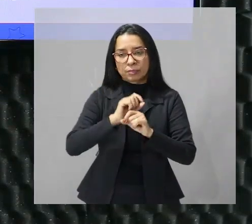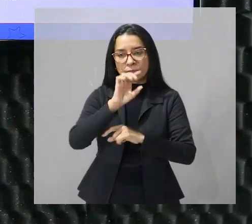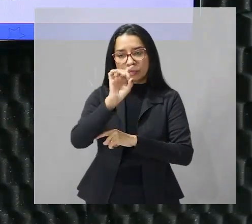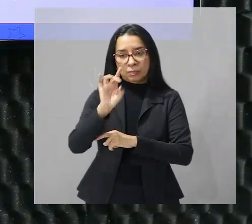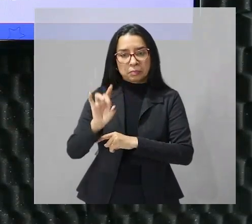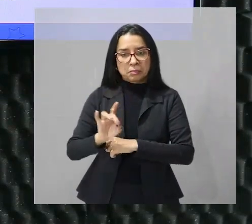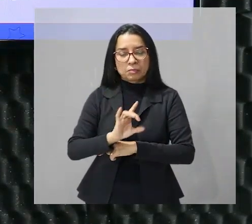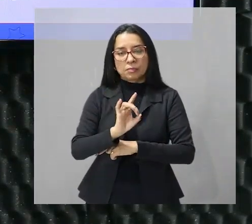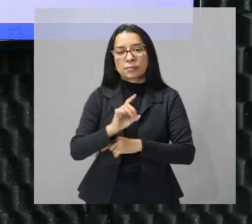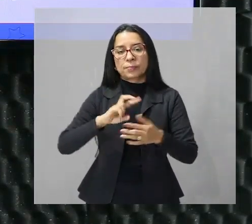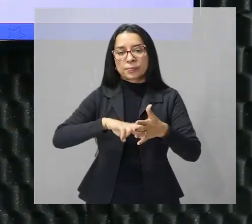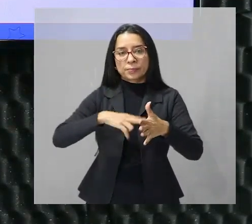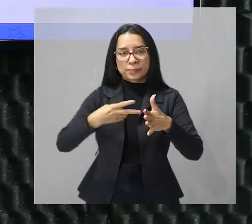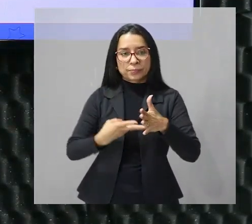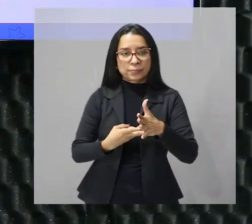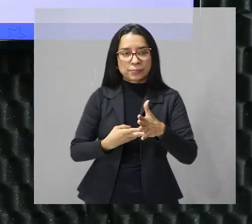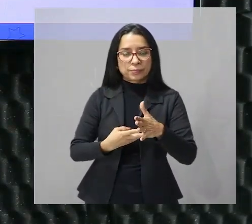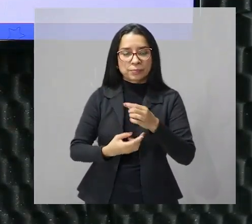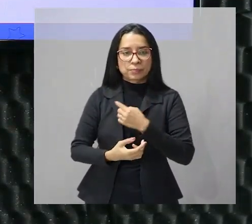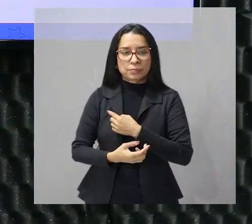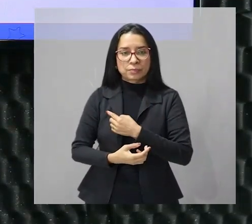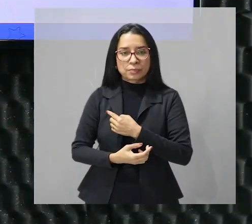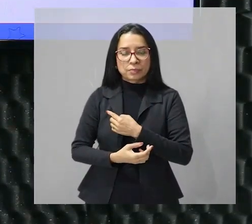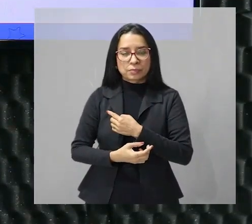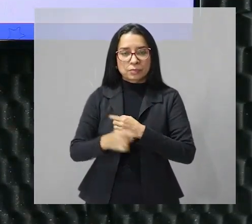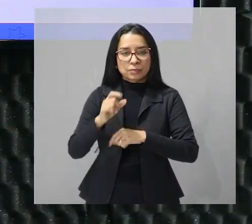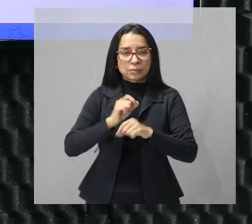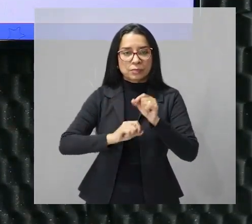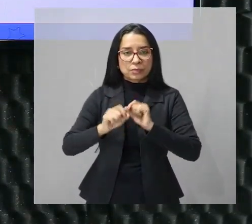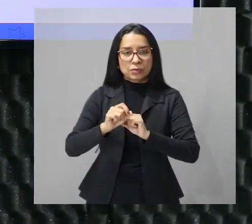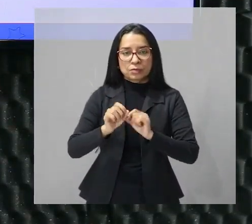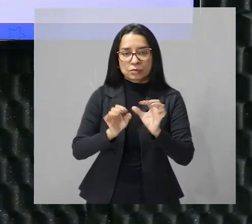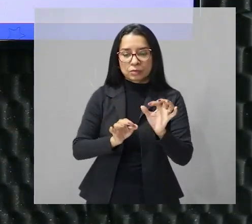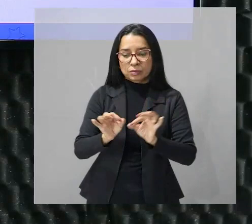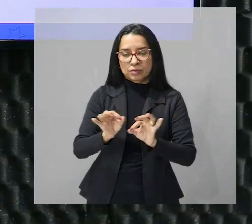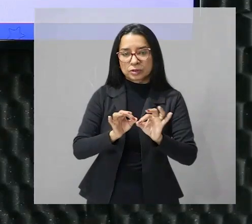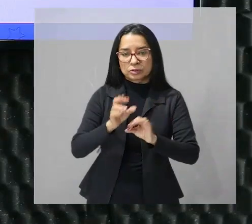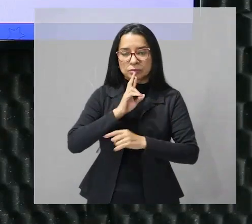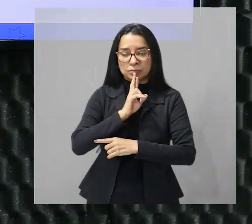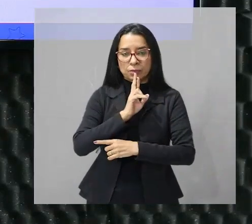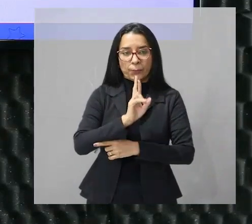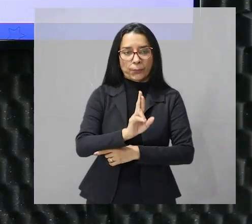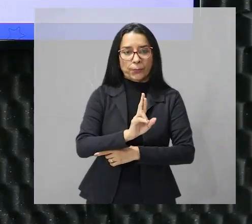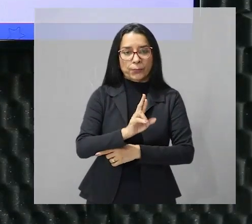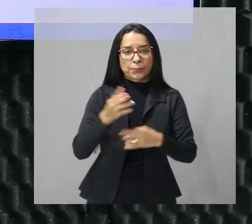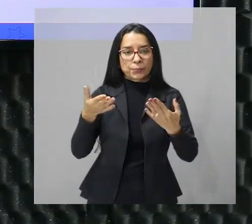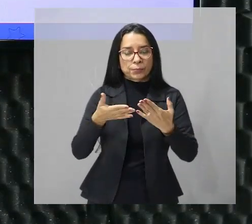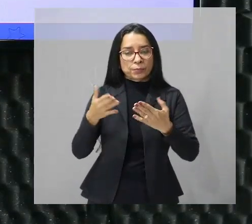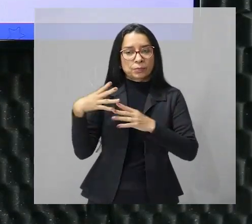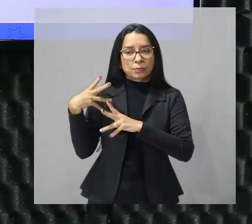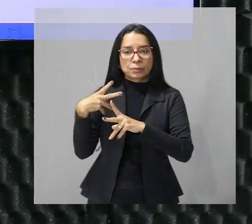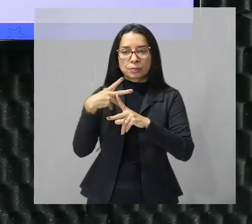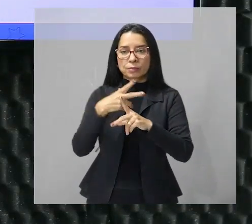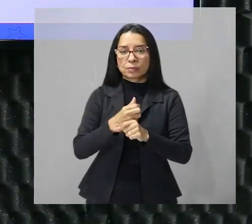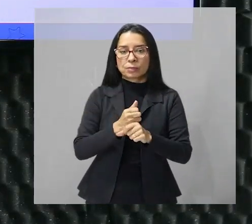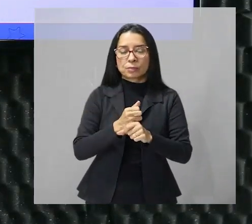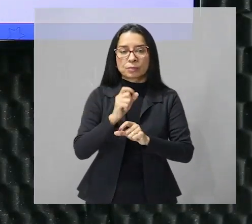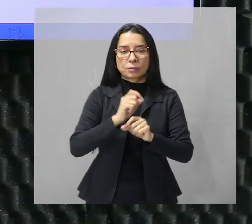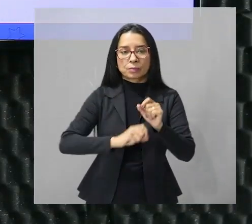cada uma significa, tá? Então, para que nós montemos essa solução, né, vamos só resgatar